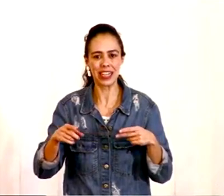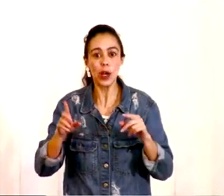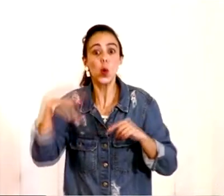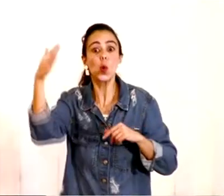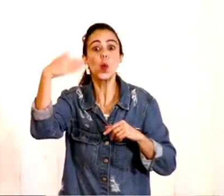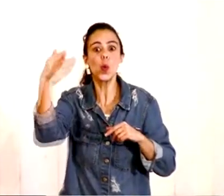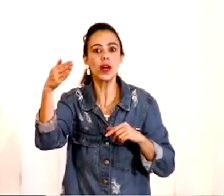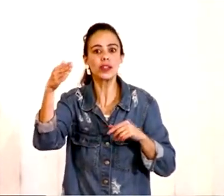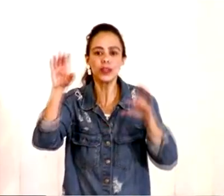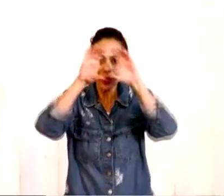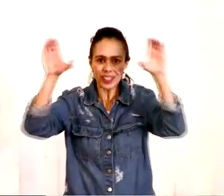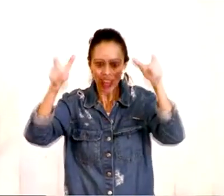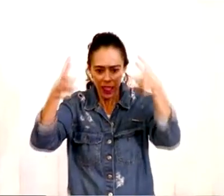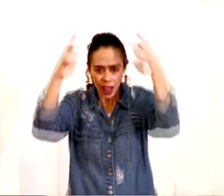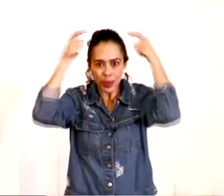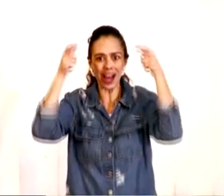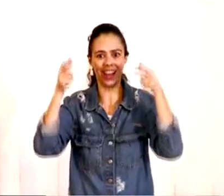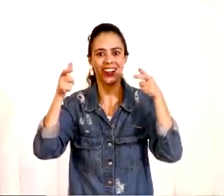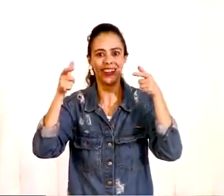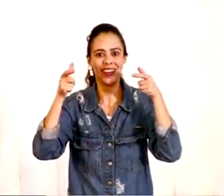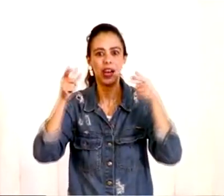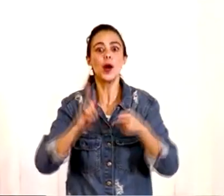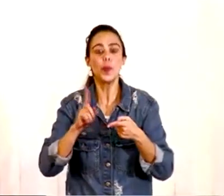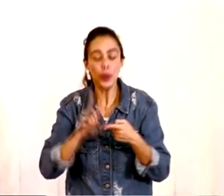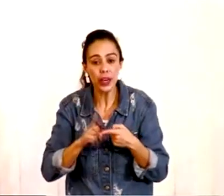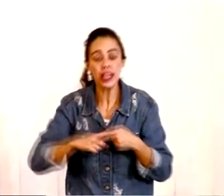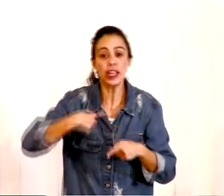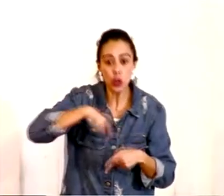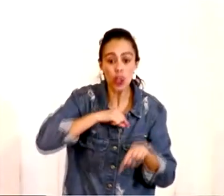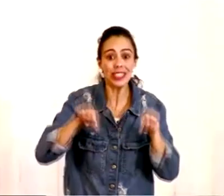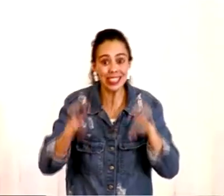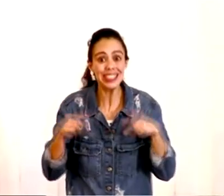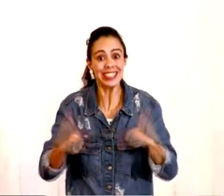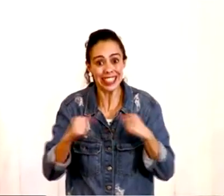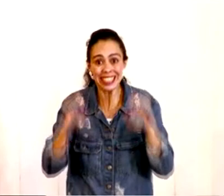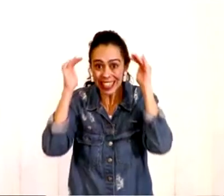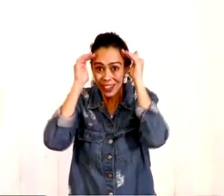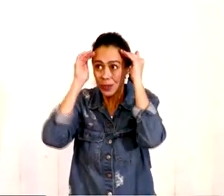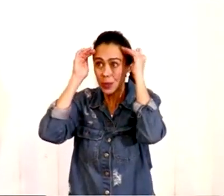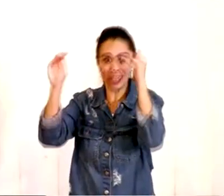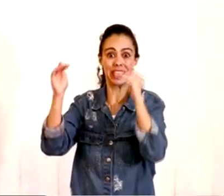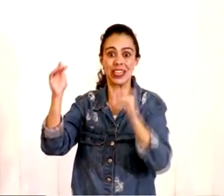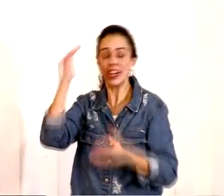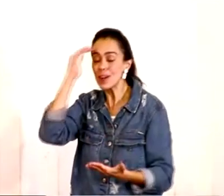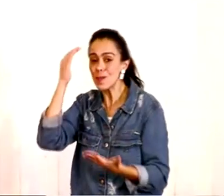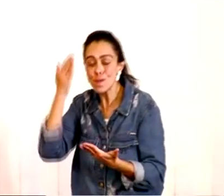e descansar na providência dEle, apesar dos cenários que virão.